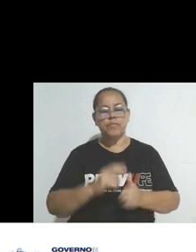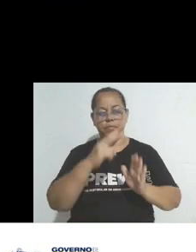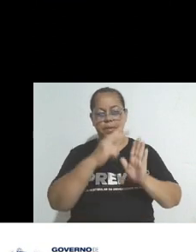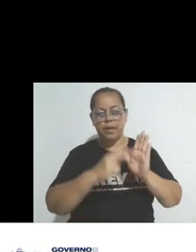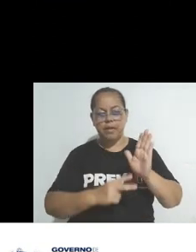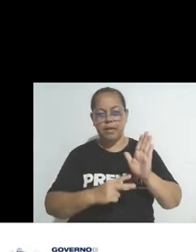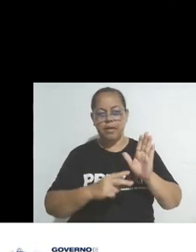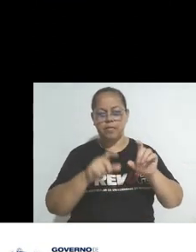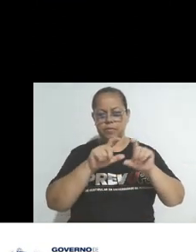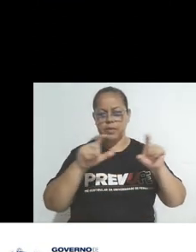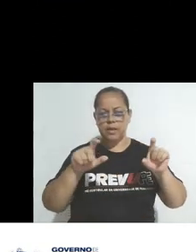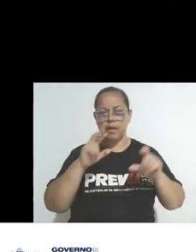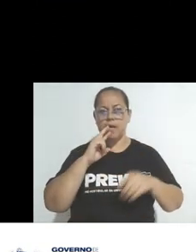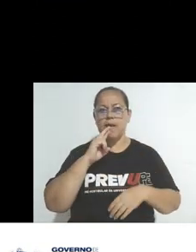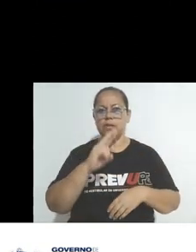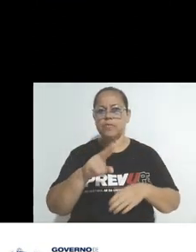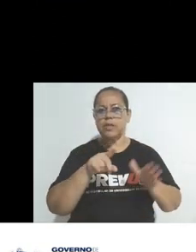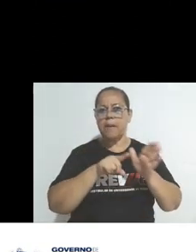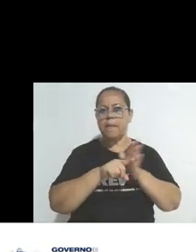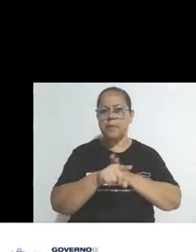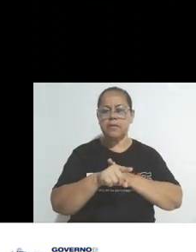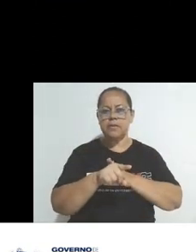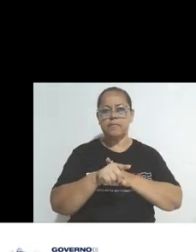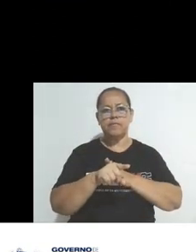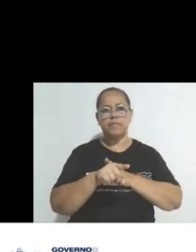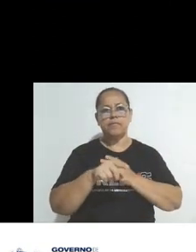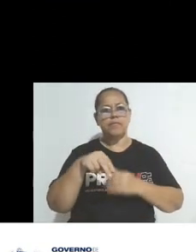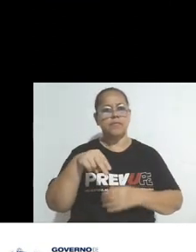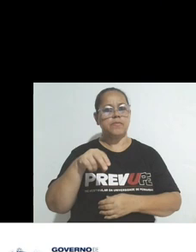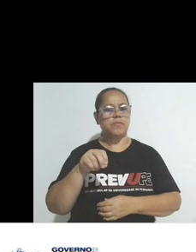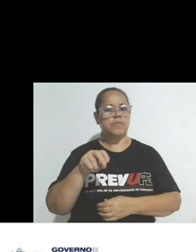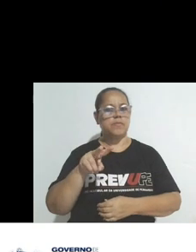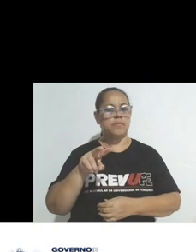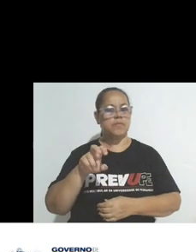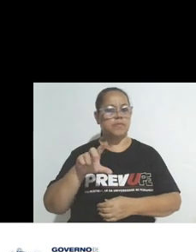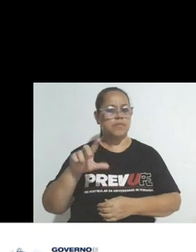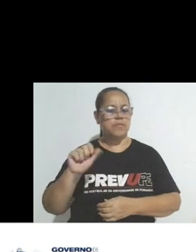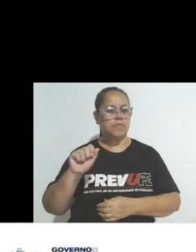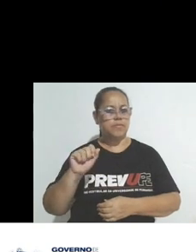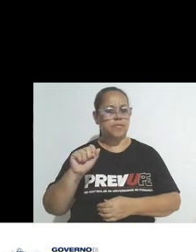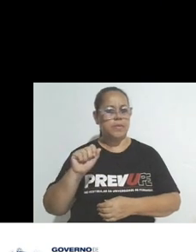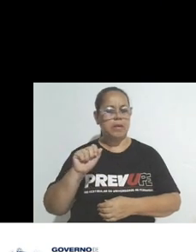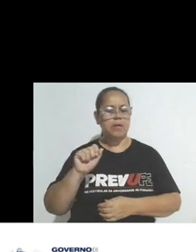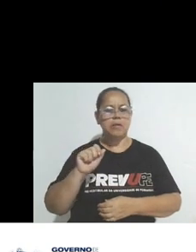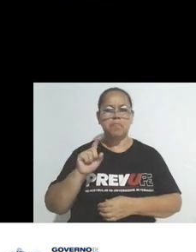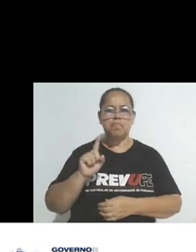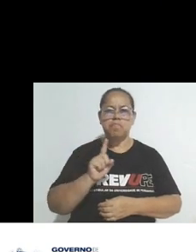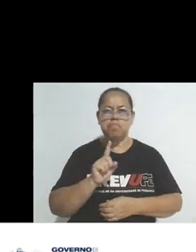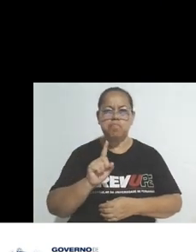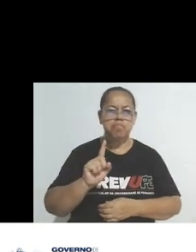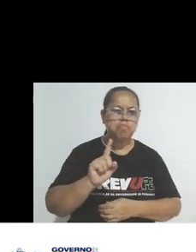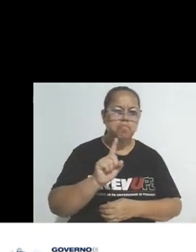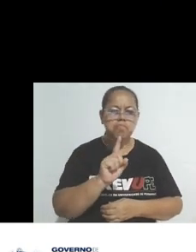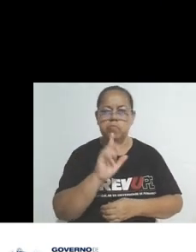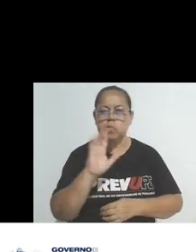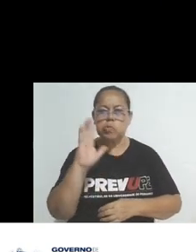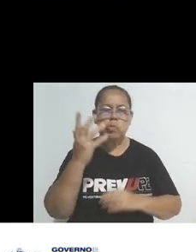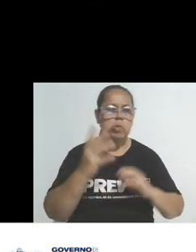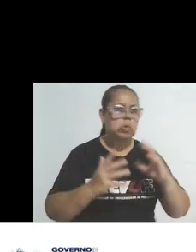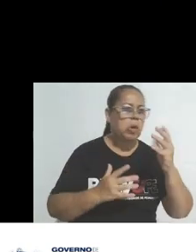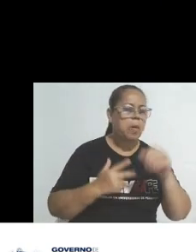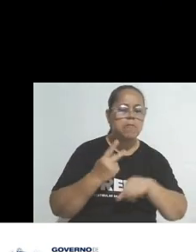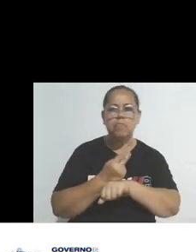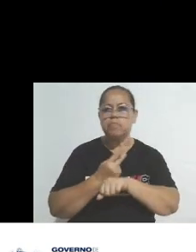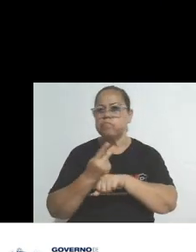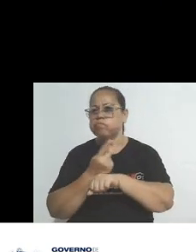responde lá a pergunta e lá a novela de aventuras é o valente explorador se adentra em lá selva desconocida